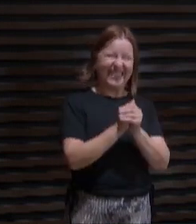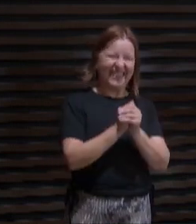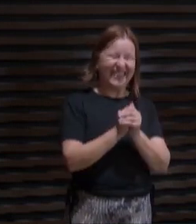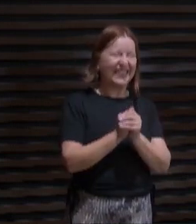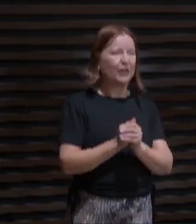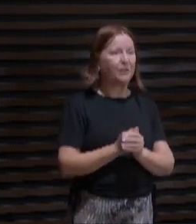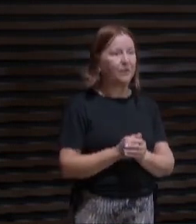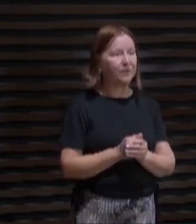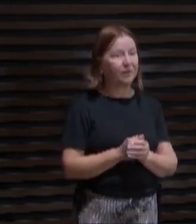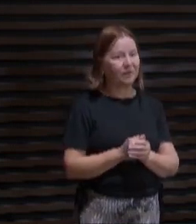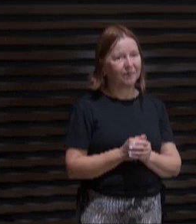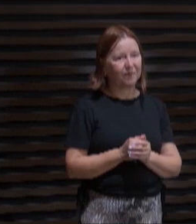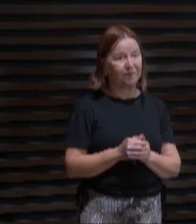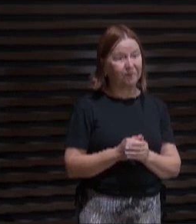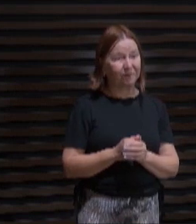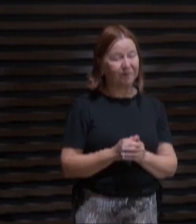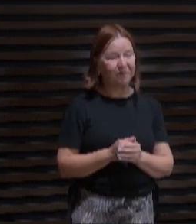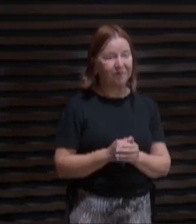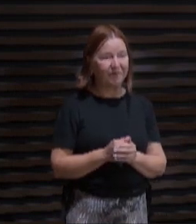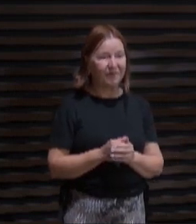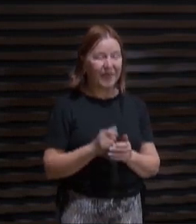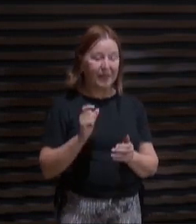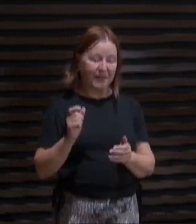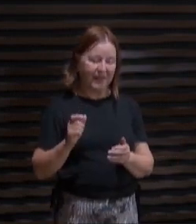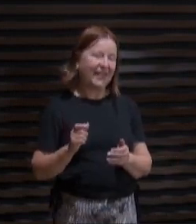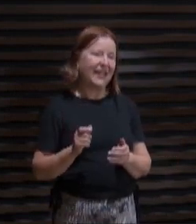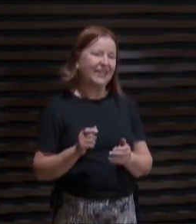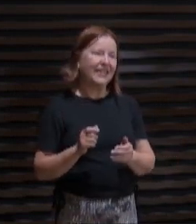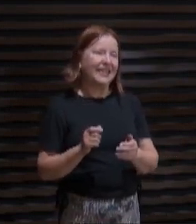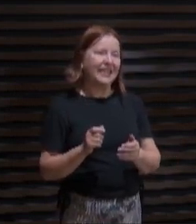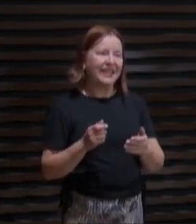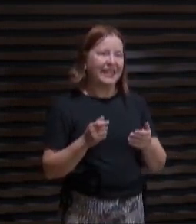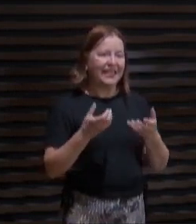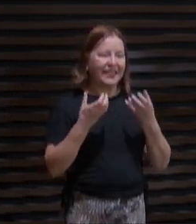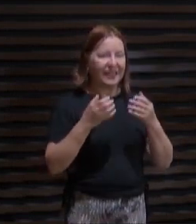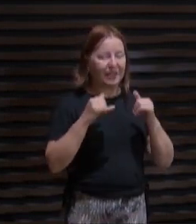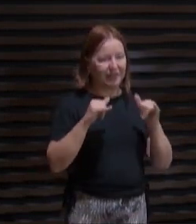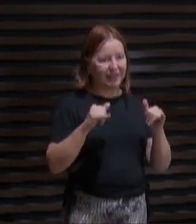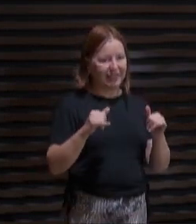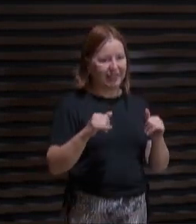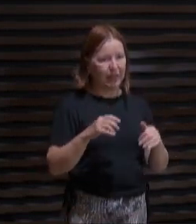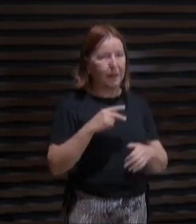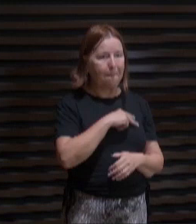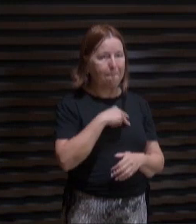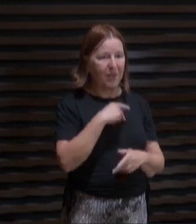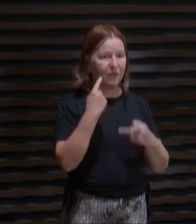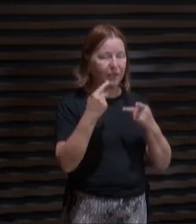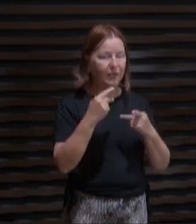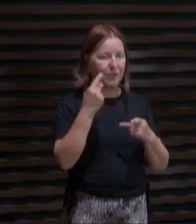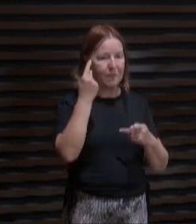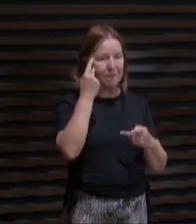Então, as palavras finais que eu quero deixar para vocês são as palavras do apóstolo Paulo ao carcereiro de